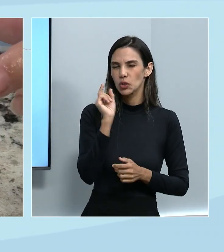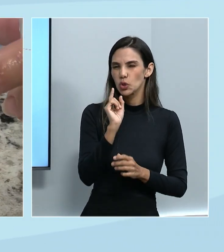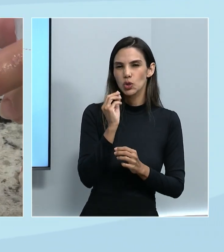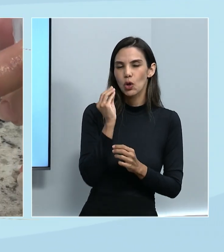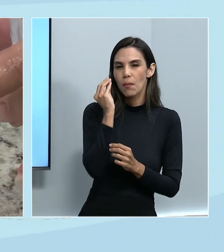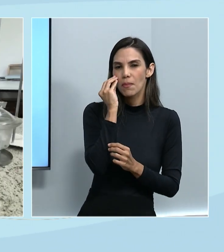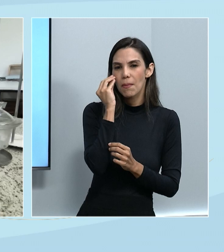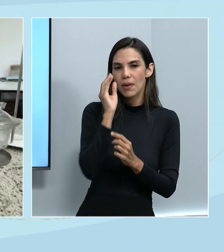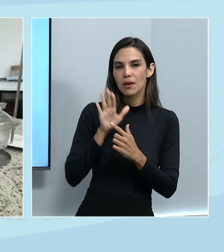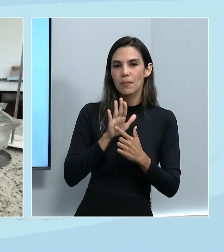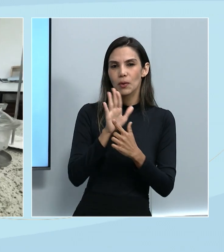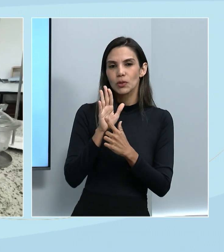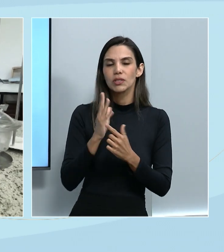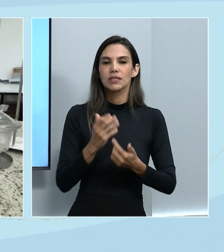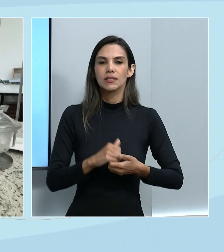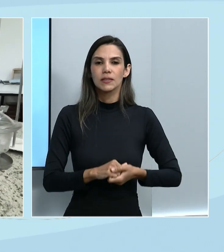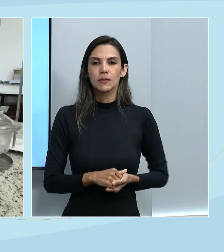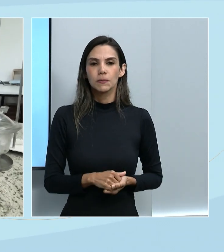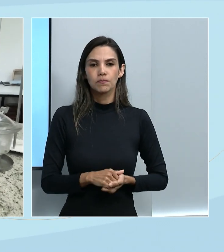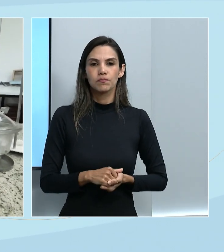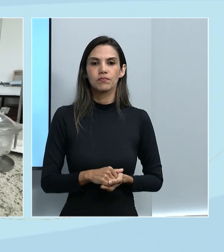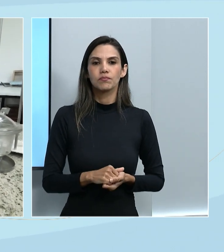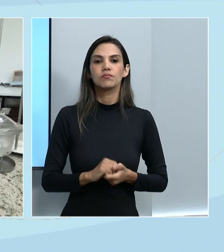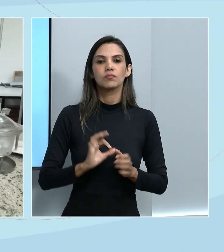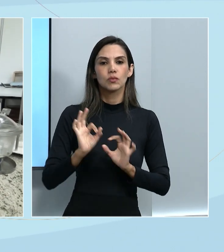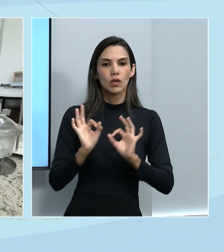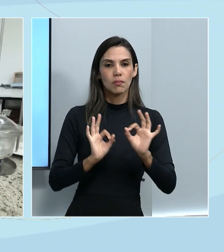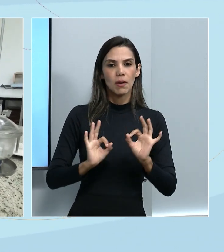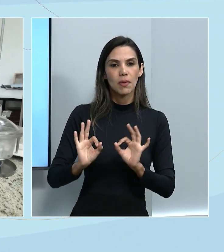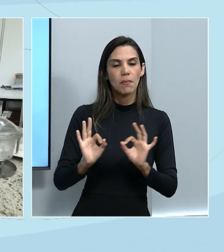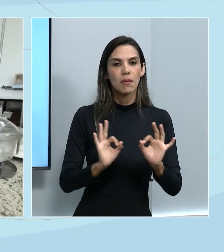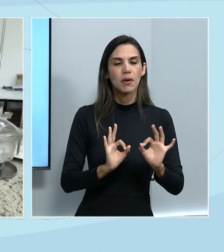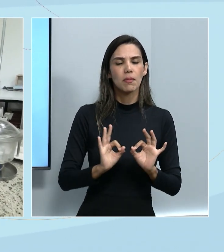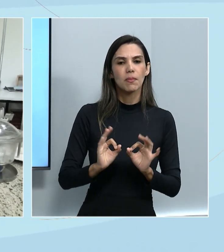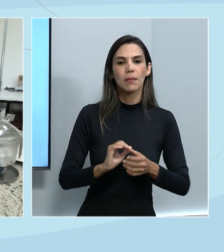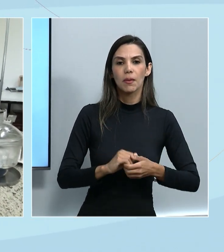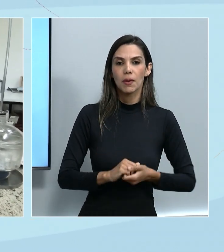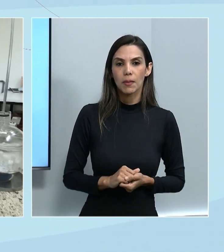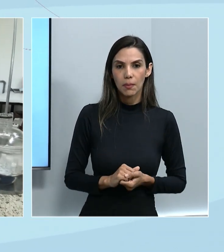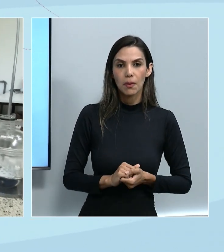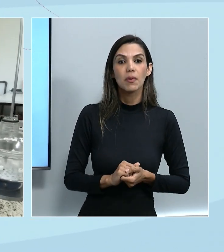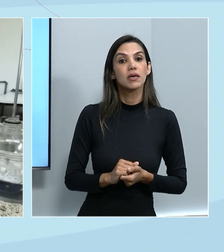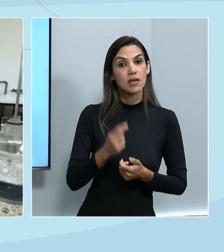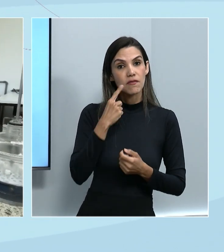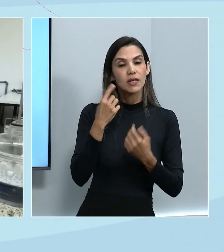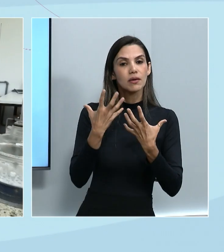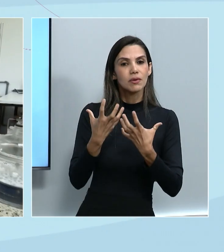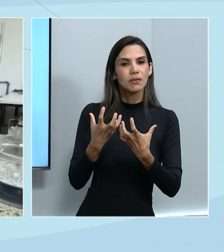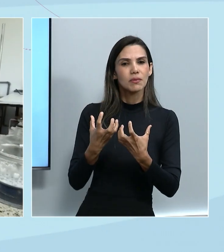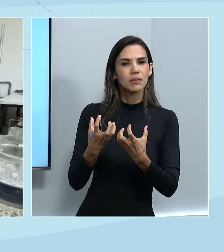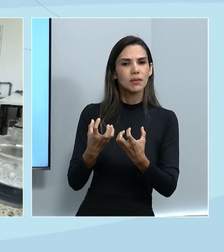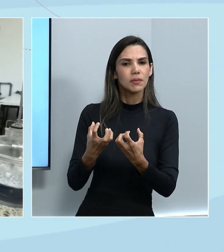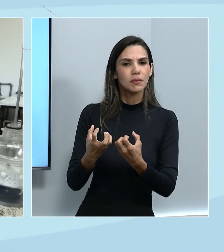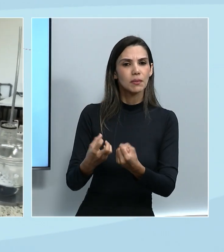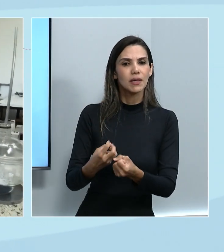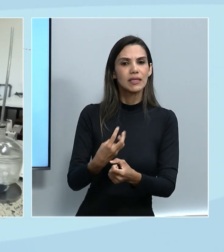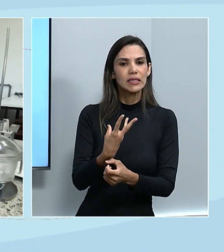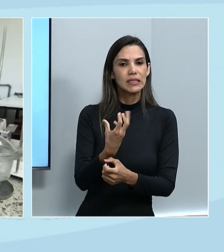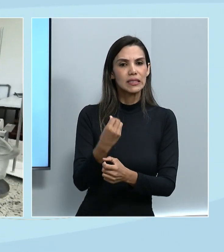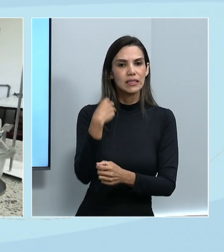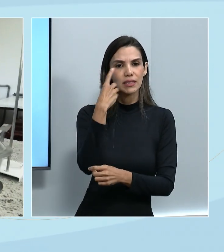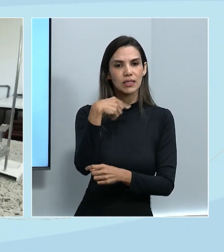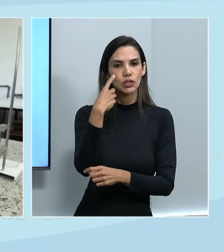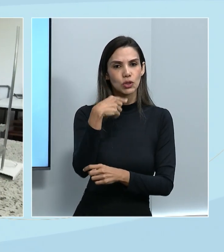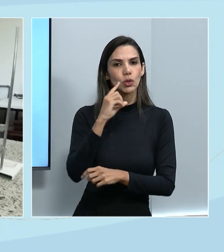vem arrumando ele dentro da placa, né, para que ele fique homogêneo, e aí coloca-se para secar 36